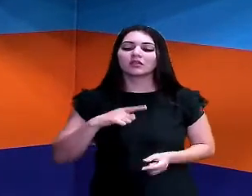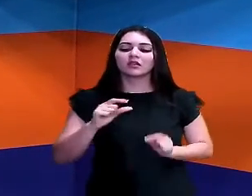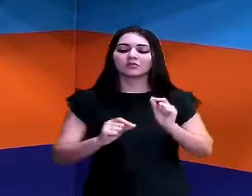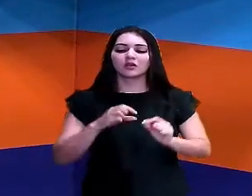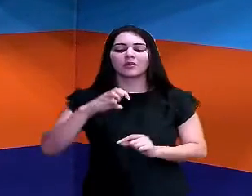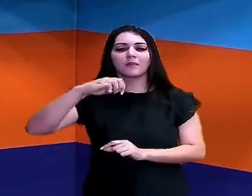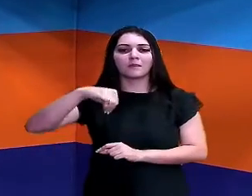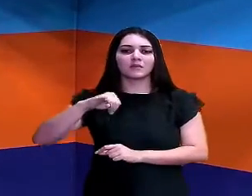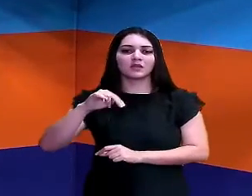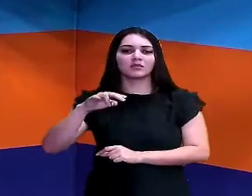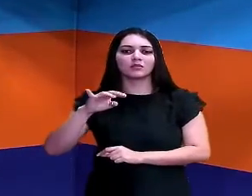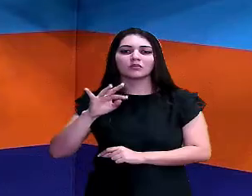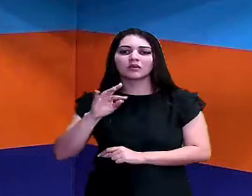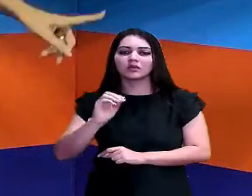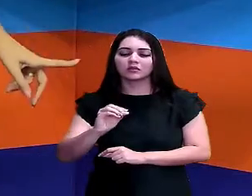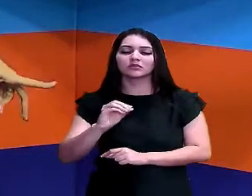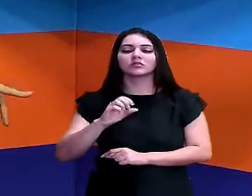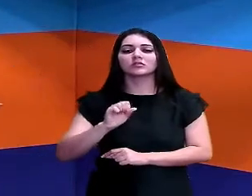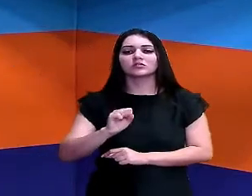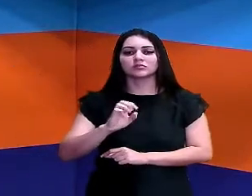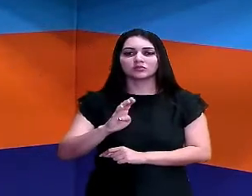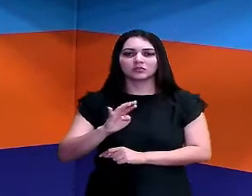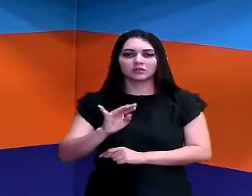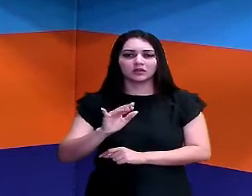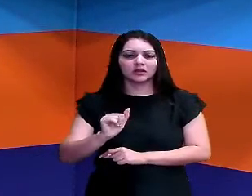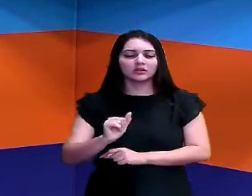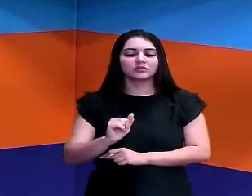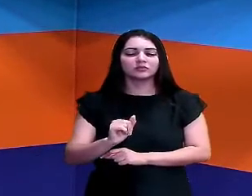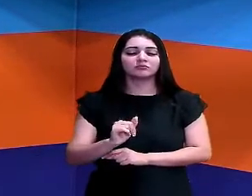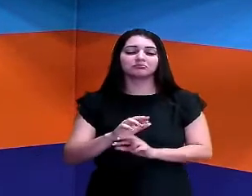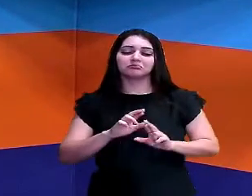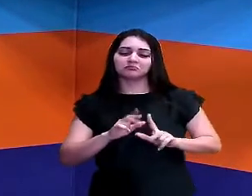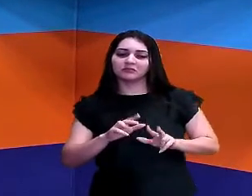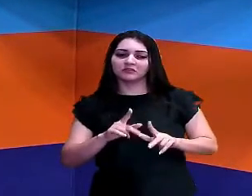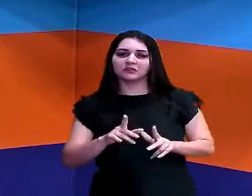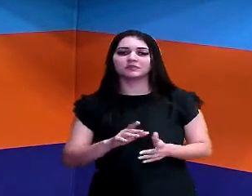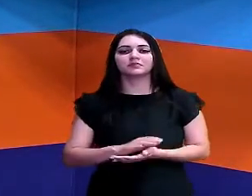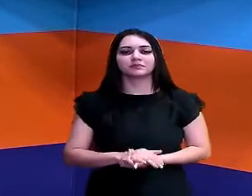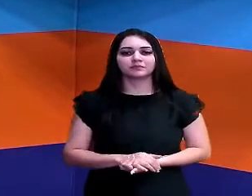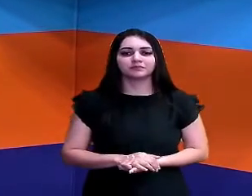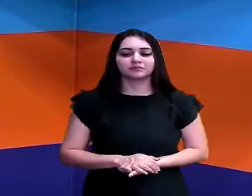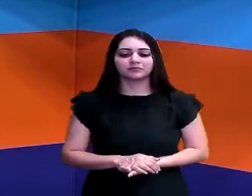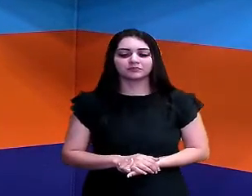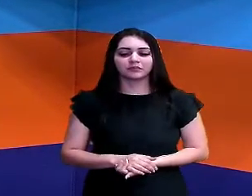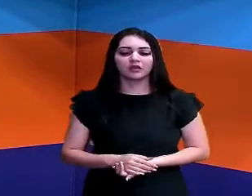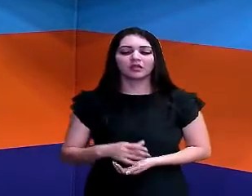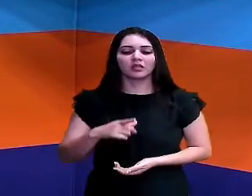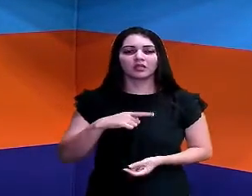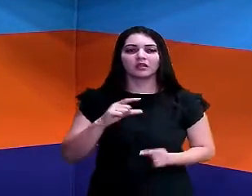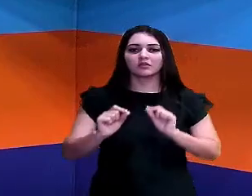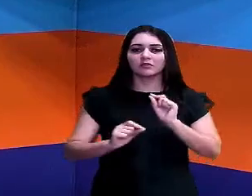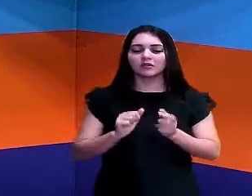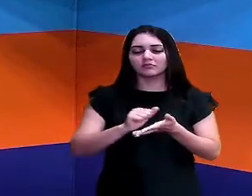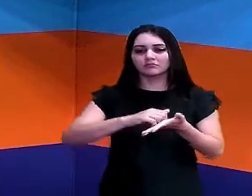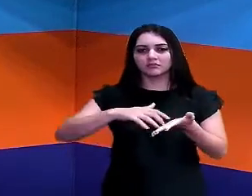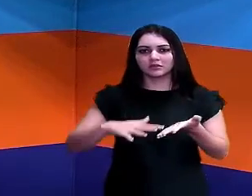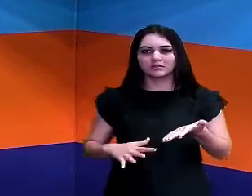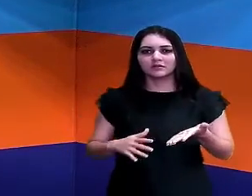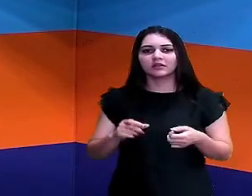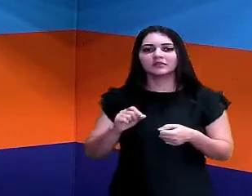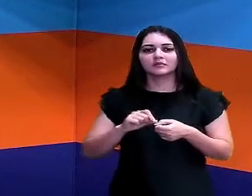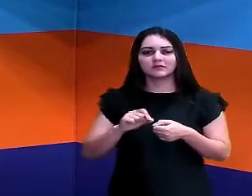minuendo, subtraindo, diferença ou resto, tá bom? E aí eu trouxe os exercícios para a